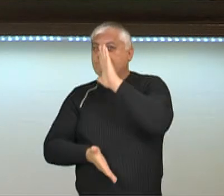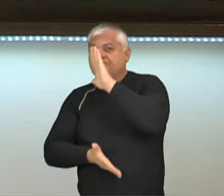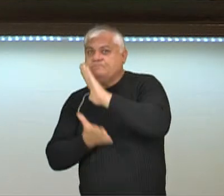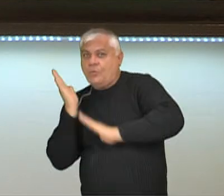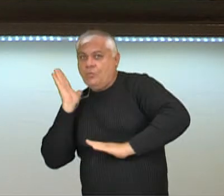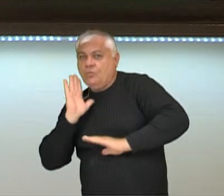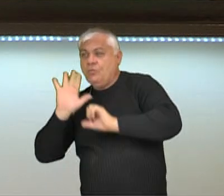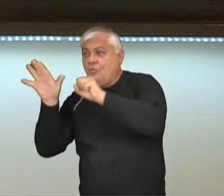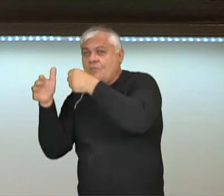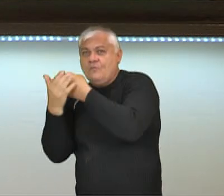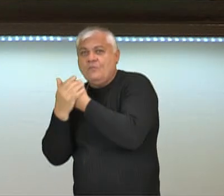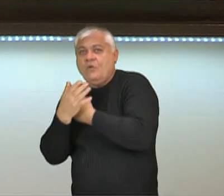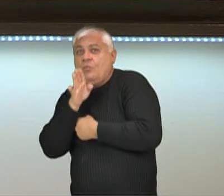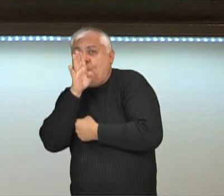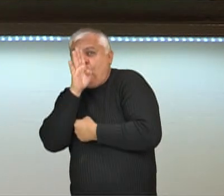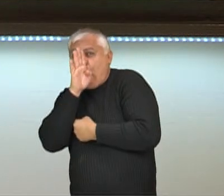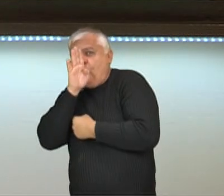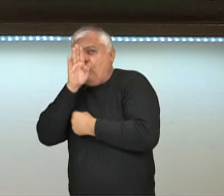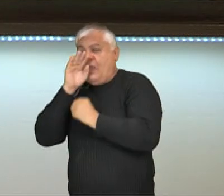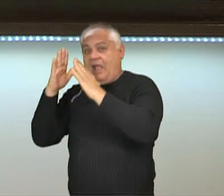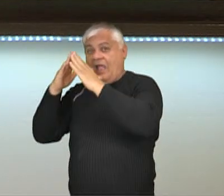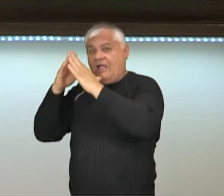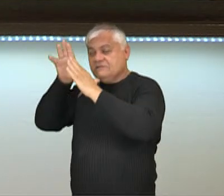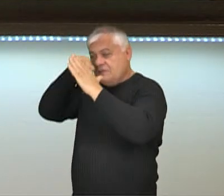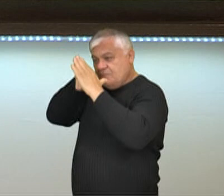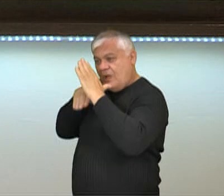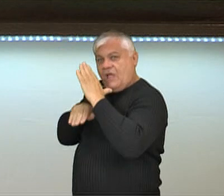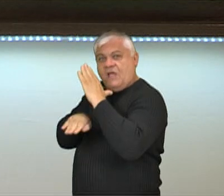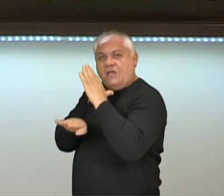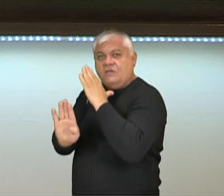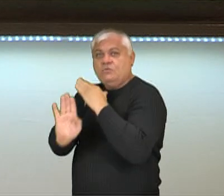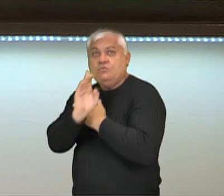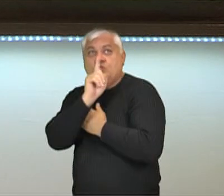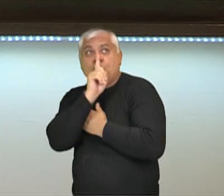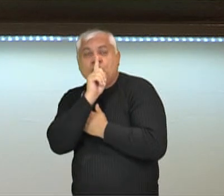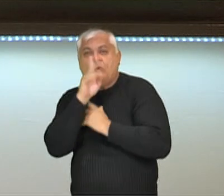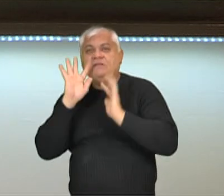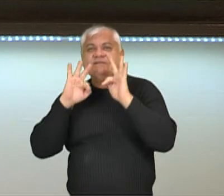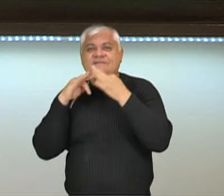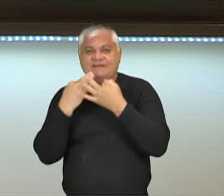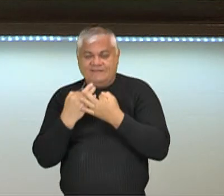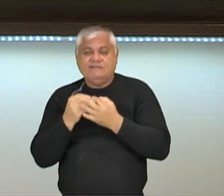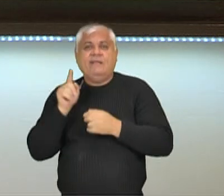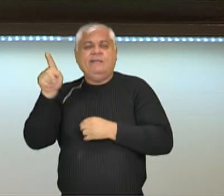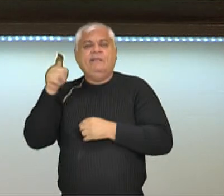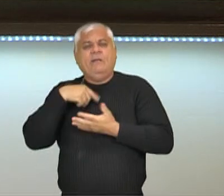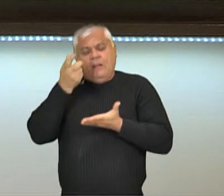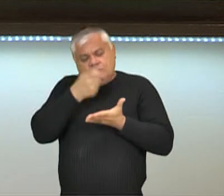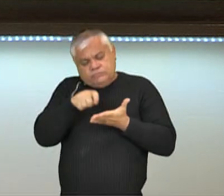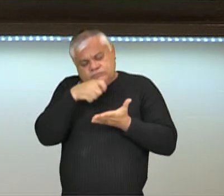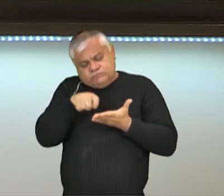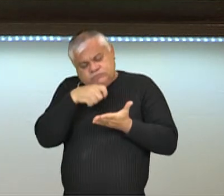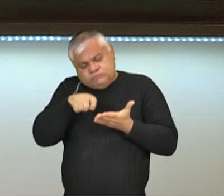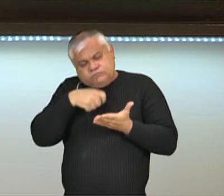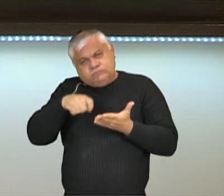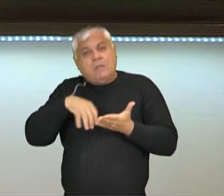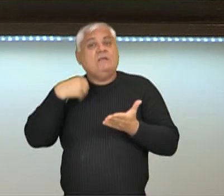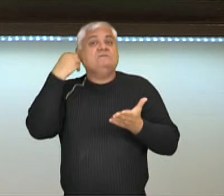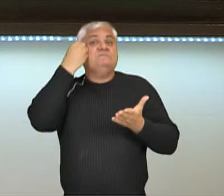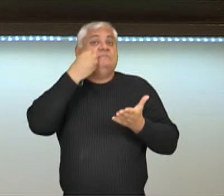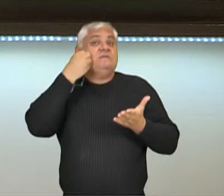vivia, né, escondida em um porão, com a família dela e algumas outras famílias. Então, ela retrata nesse livro